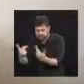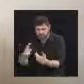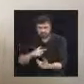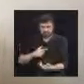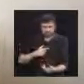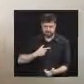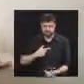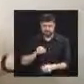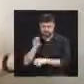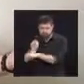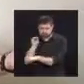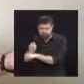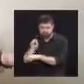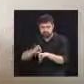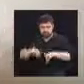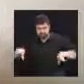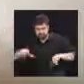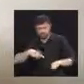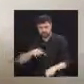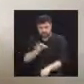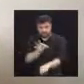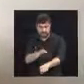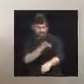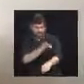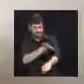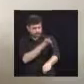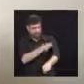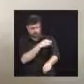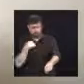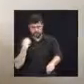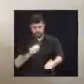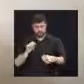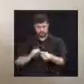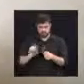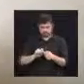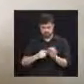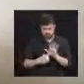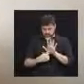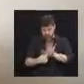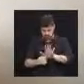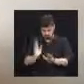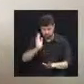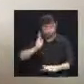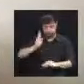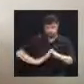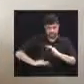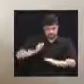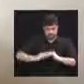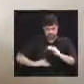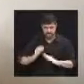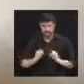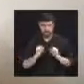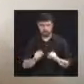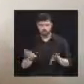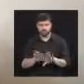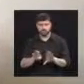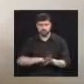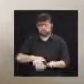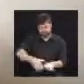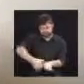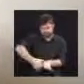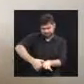tratar. Dentro da própria acupuntura, como nós fizemos anteriormente no quadro da demonstração, você pode fazer o do-in.